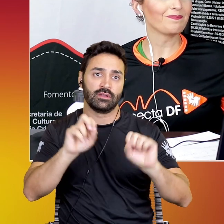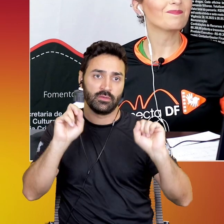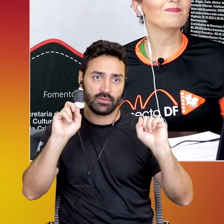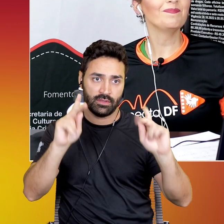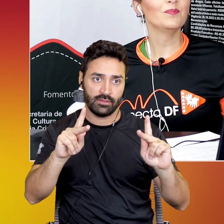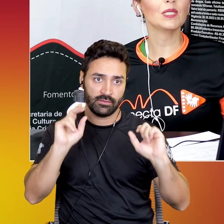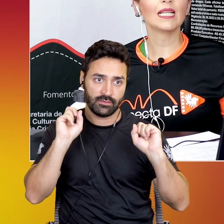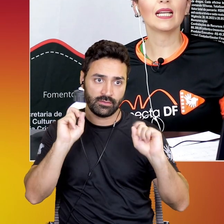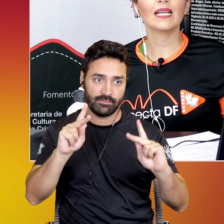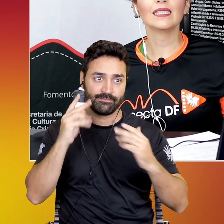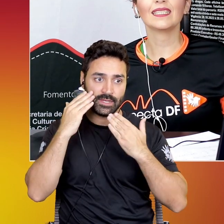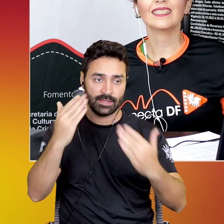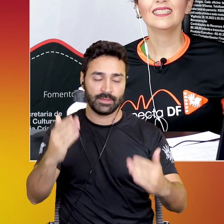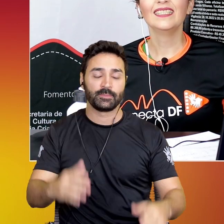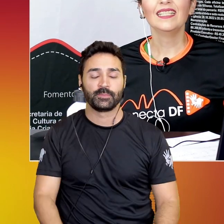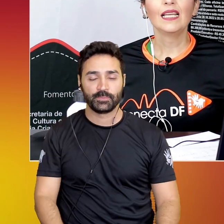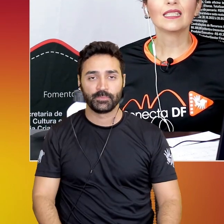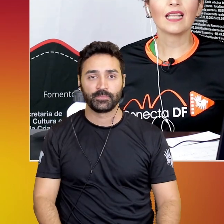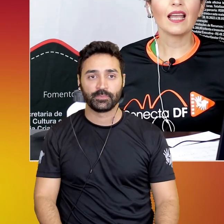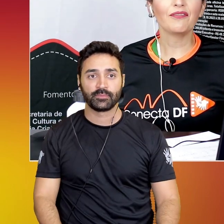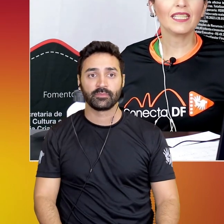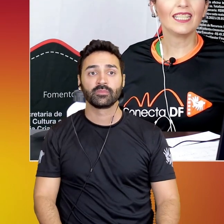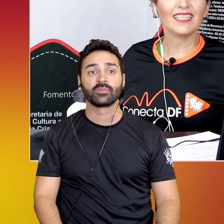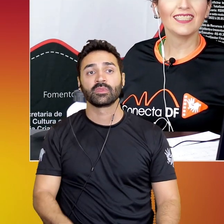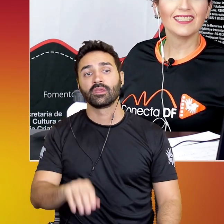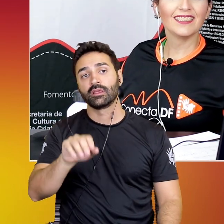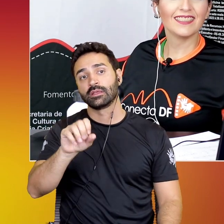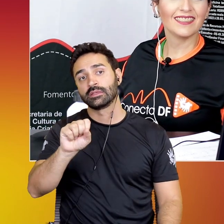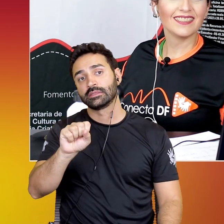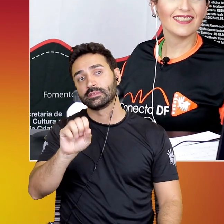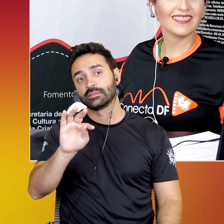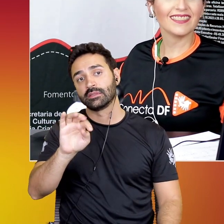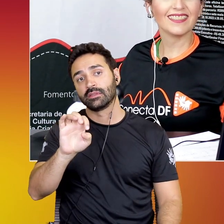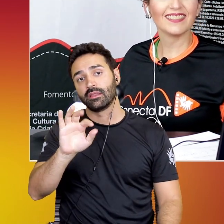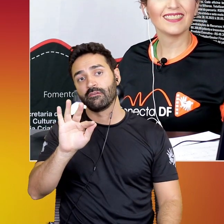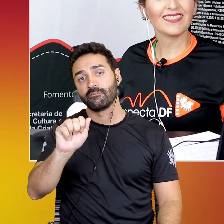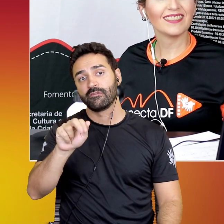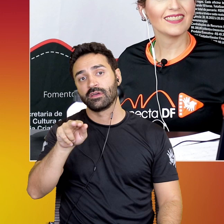Obrigada. Por nada. Stephanie.